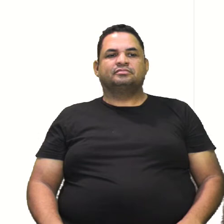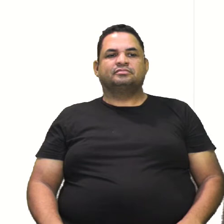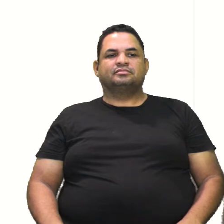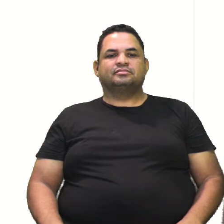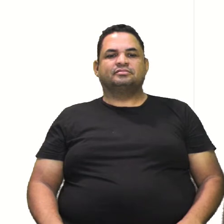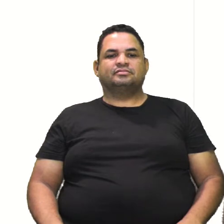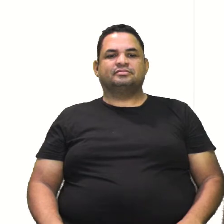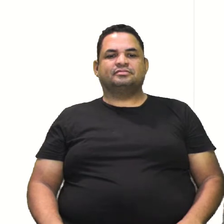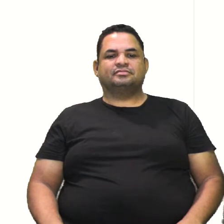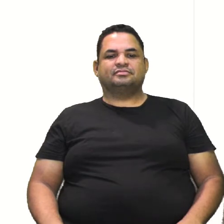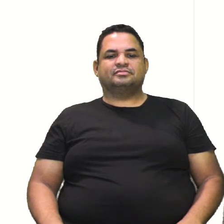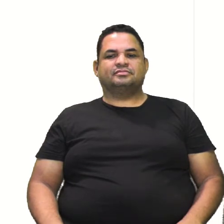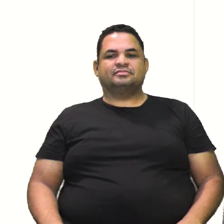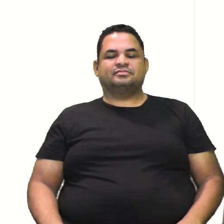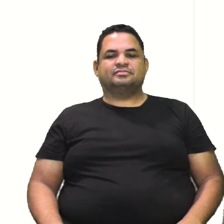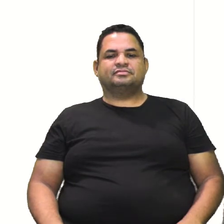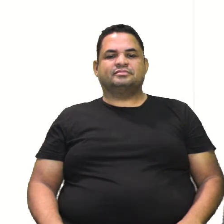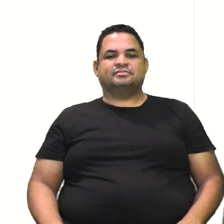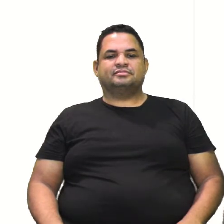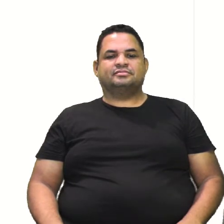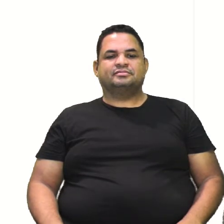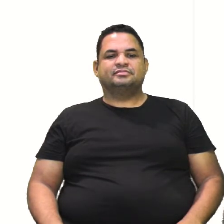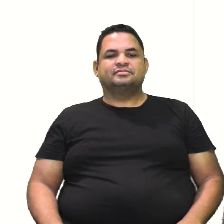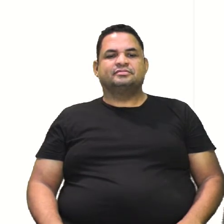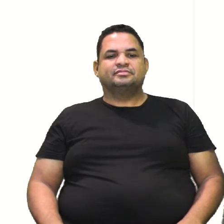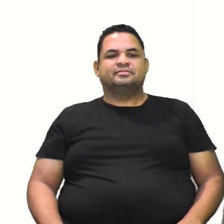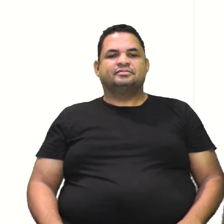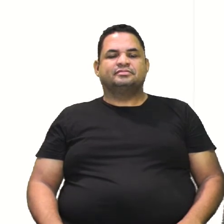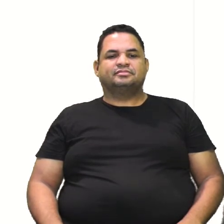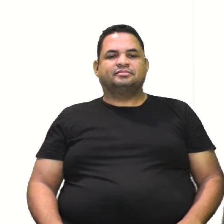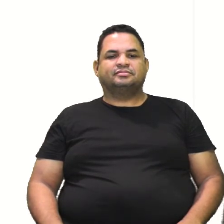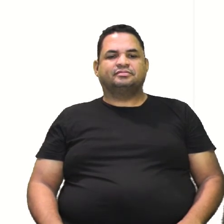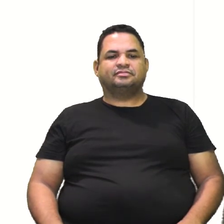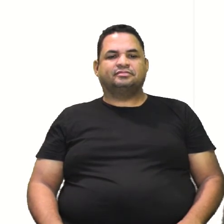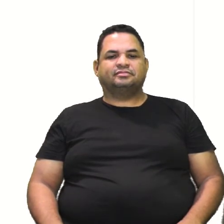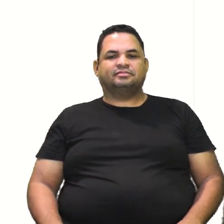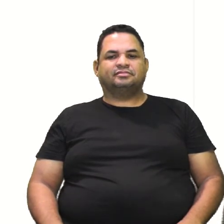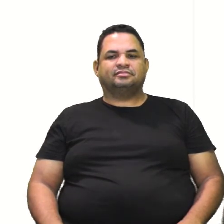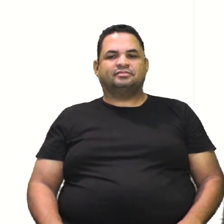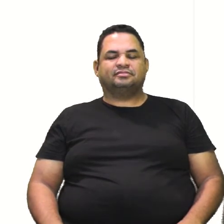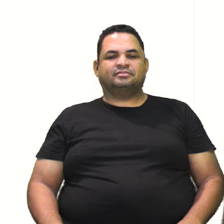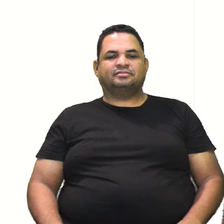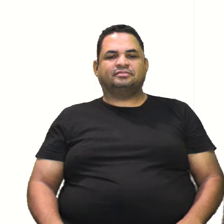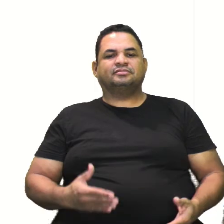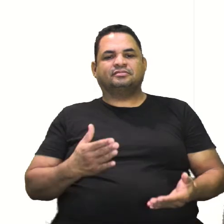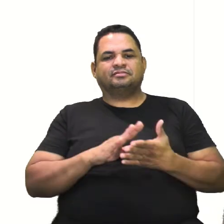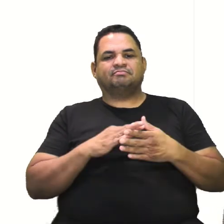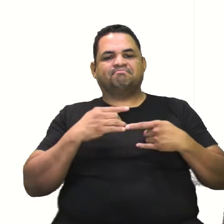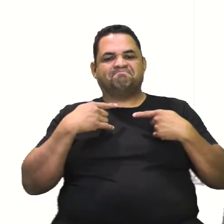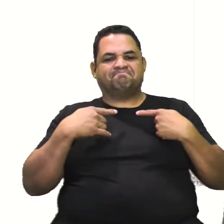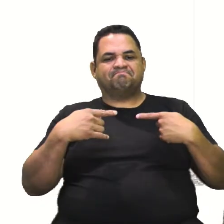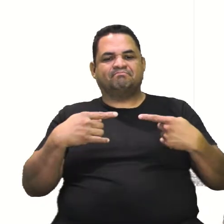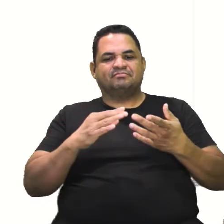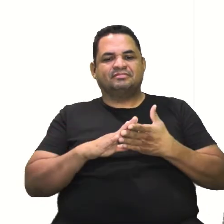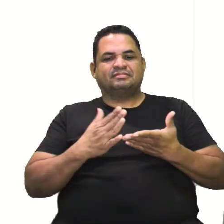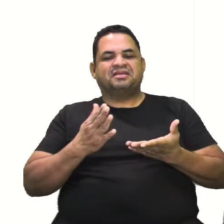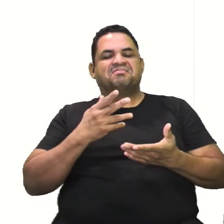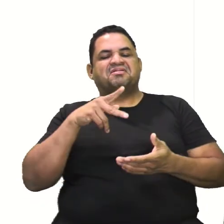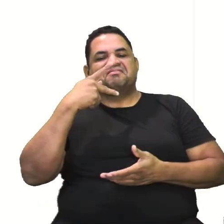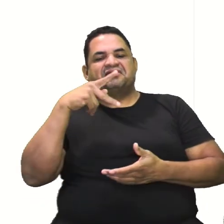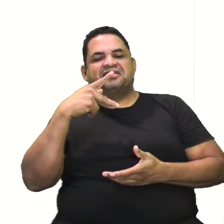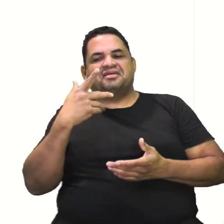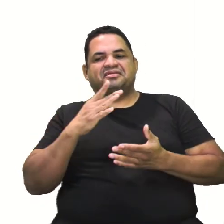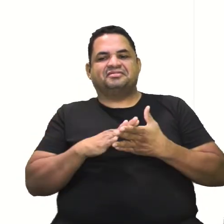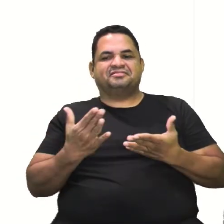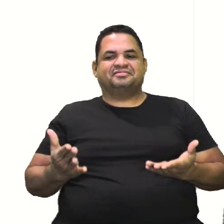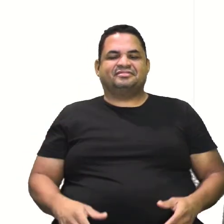A galera tá pensando. E aí? O blog Fonte do Saber. Virou uma disputa de ego aqui agora. Não, porque eu falei...